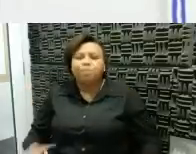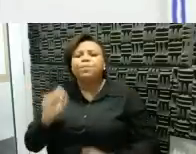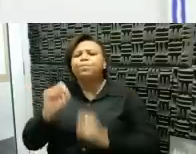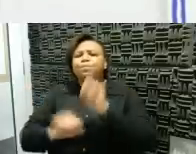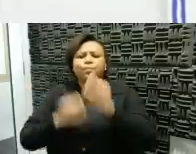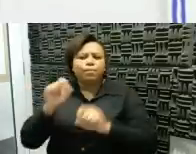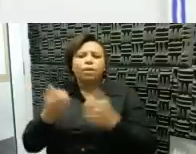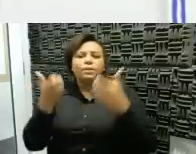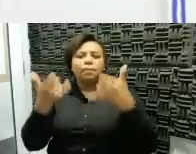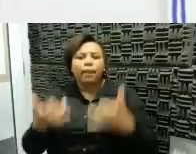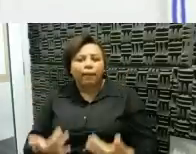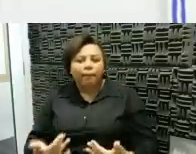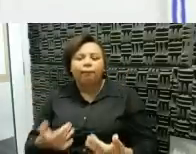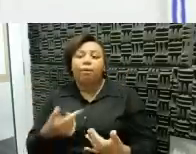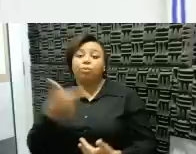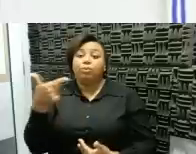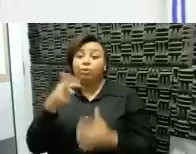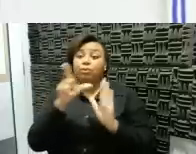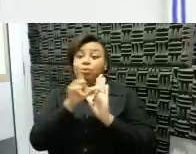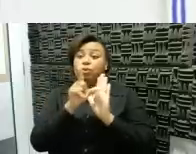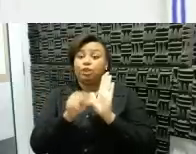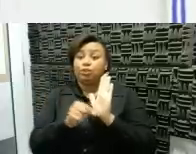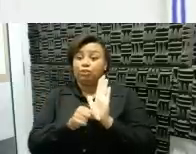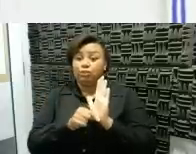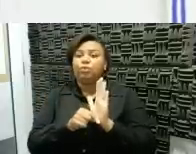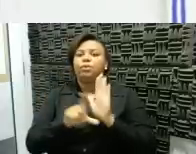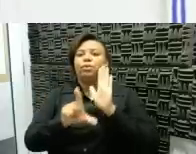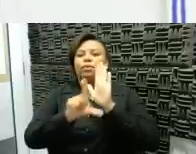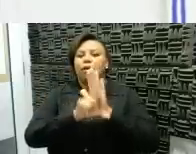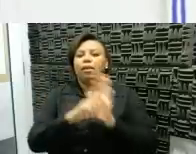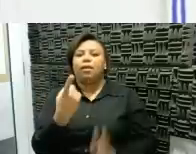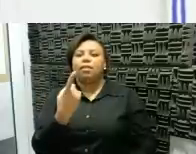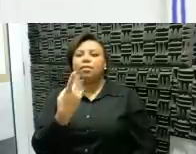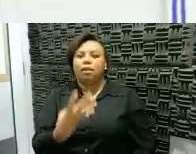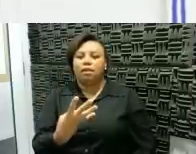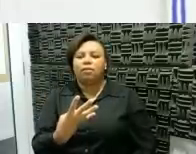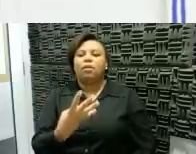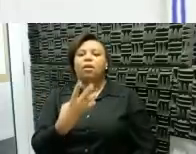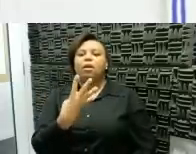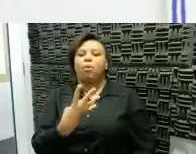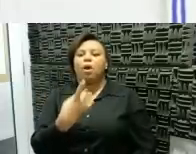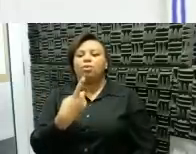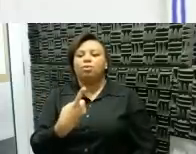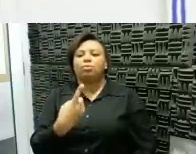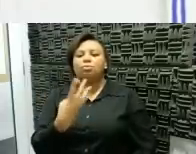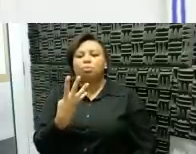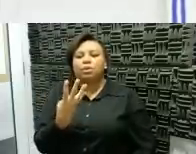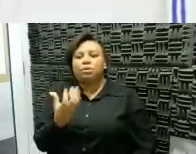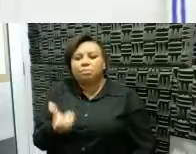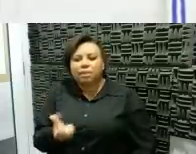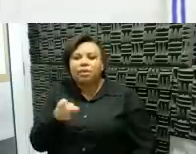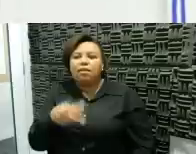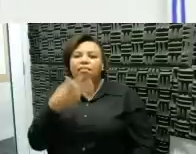lei 13146 né que trata das questões das pessoas com deficiência